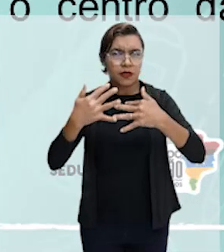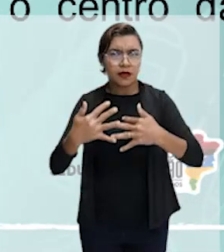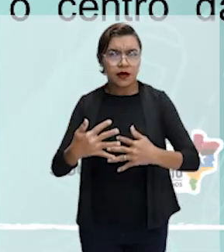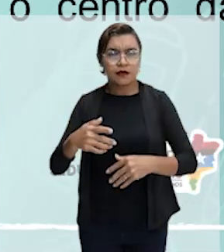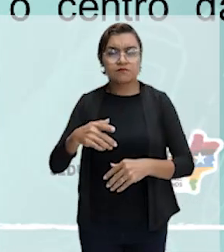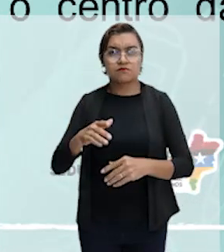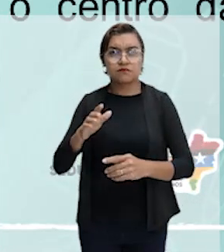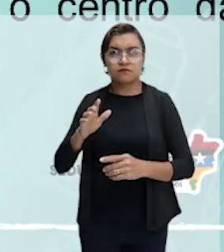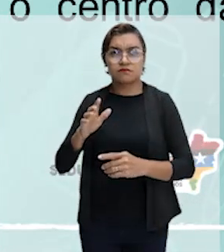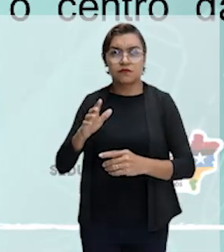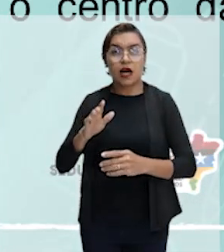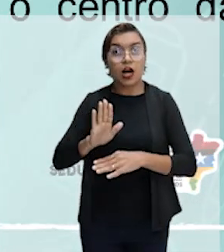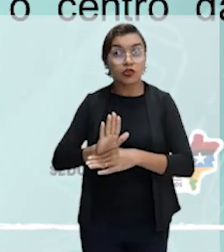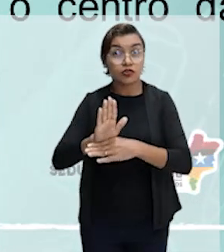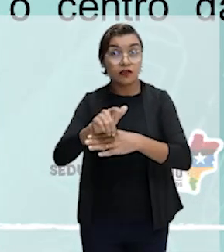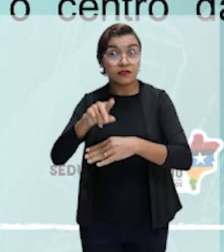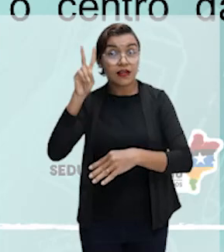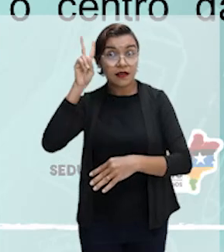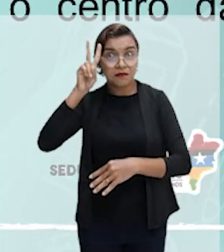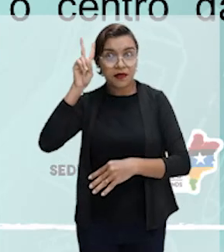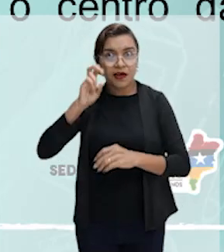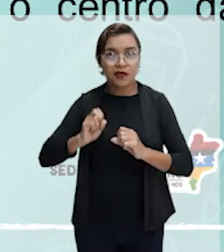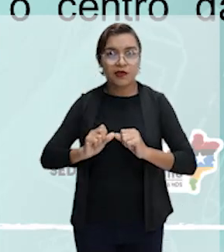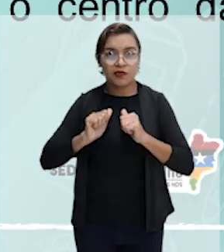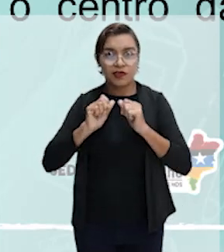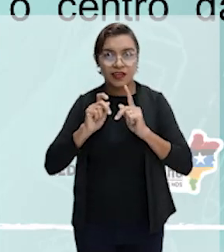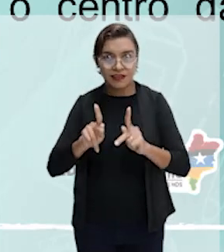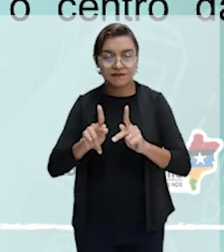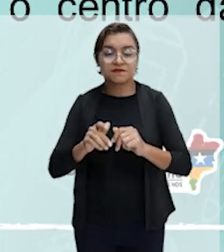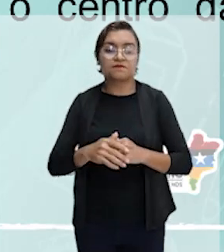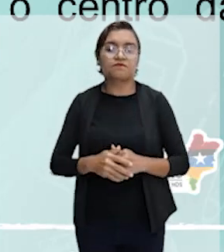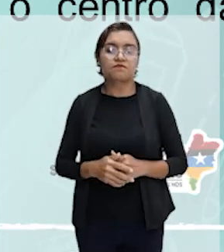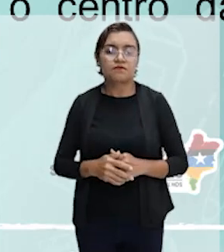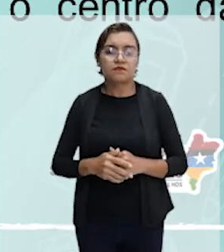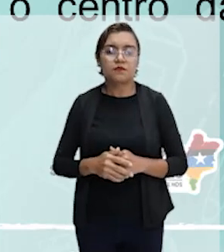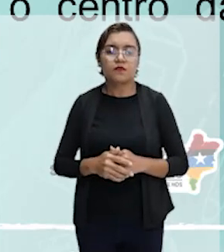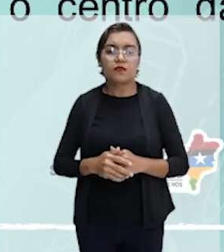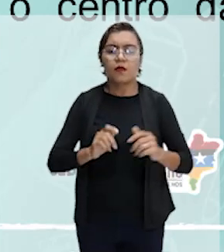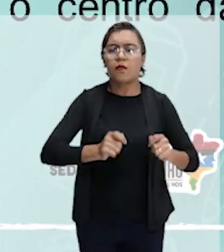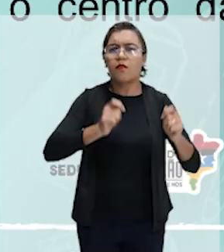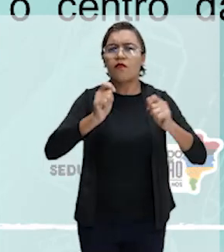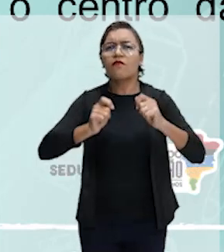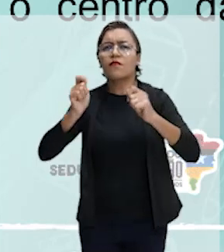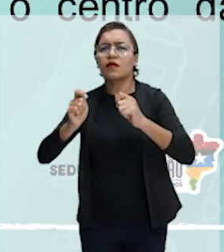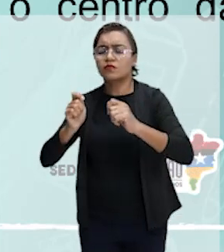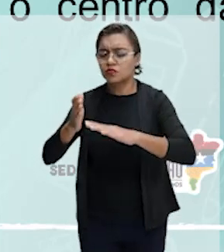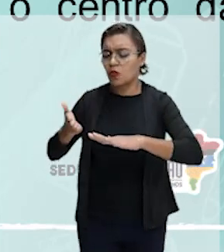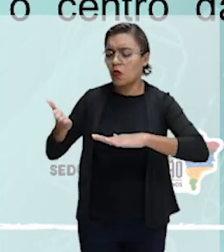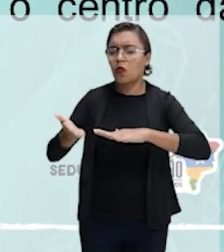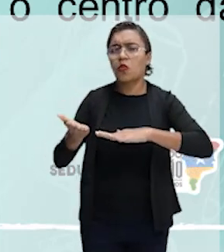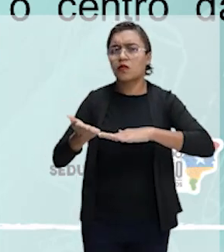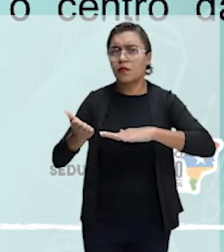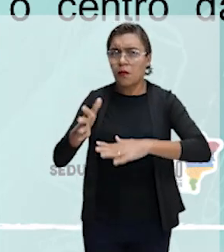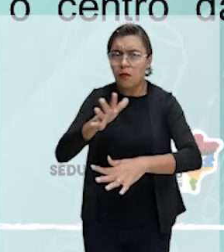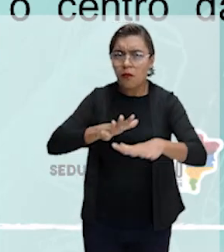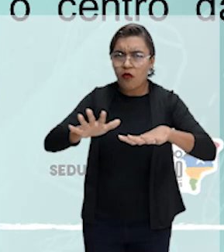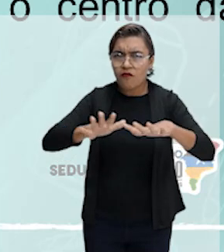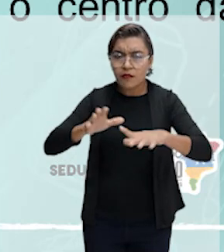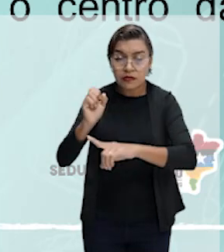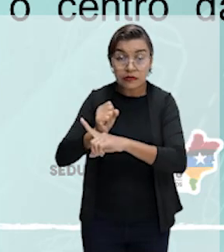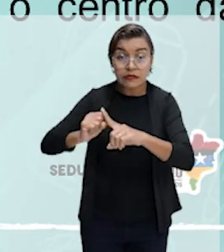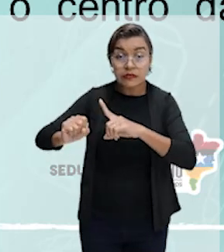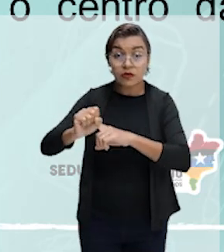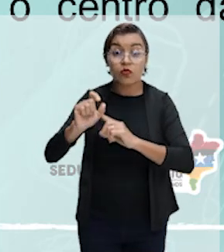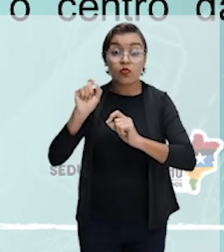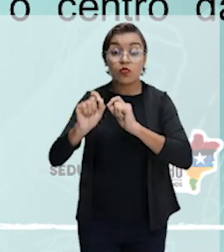aqui tu já sabe, eu só vou relembrar. Movimentos sociais contemporâneos são o quê? São movimentos que têm como